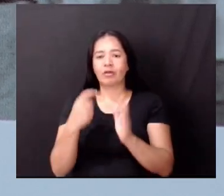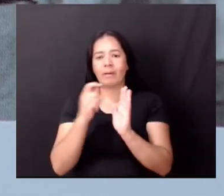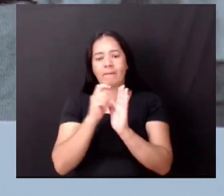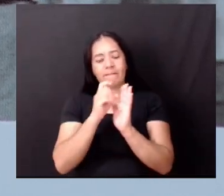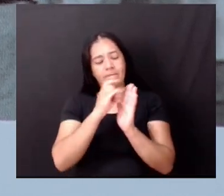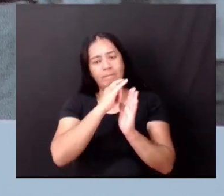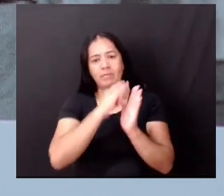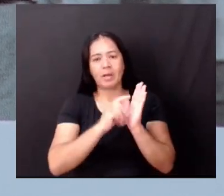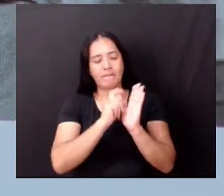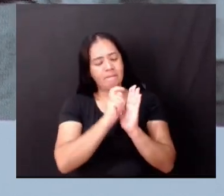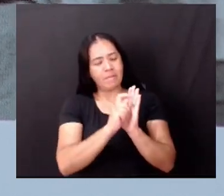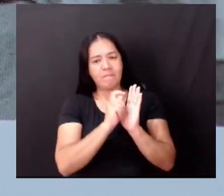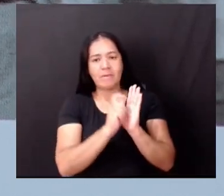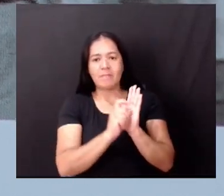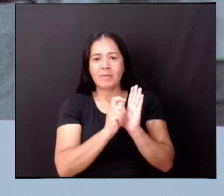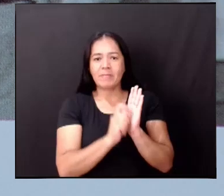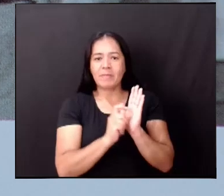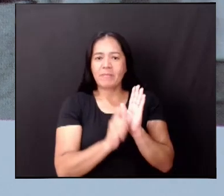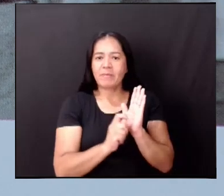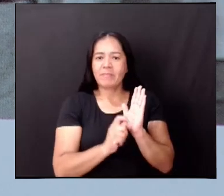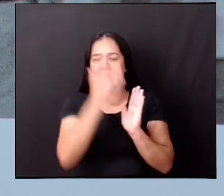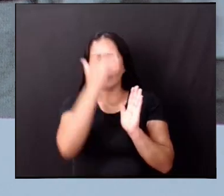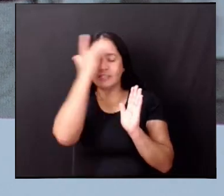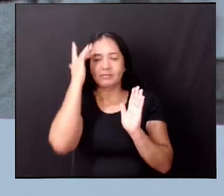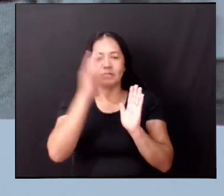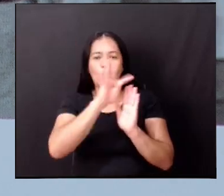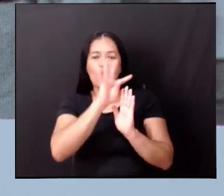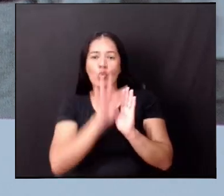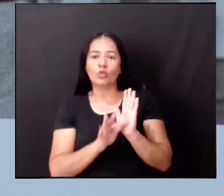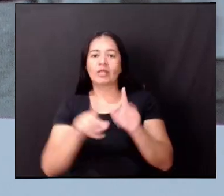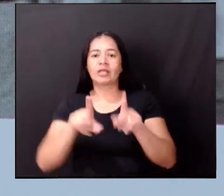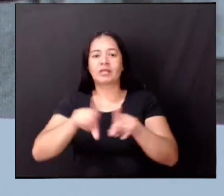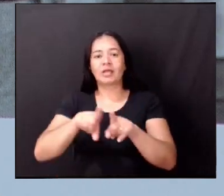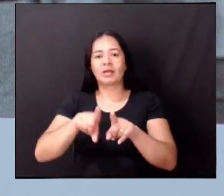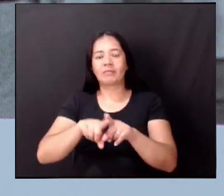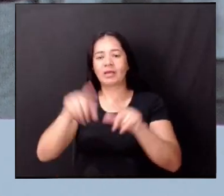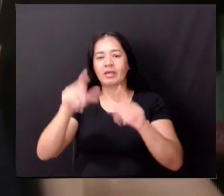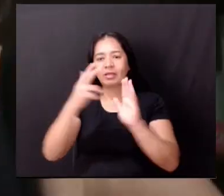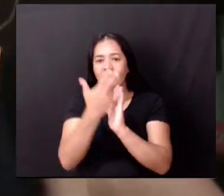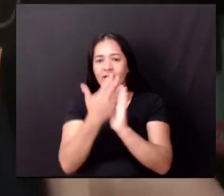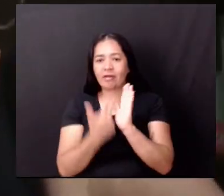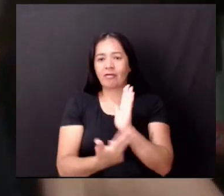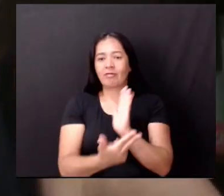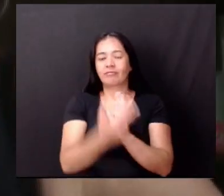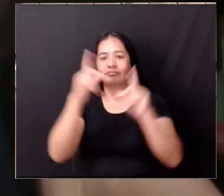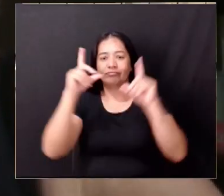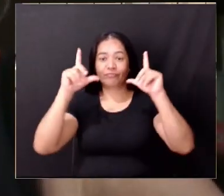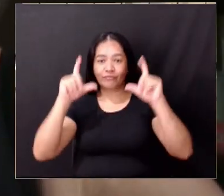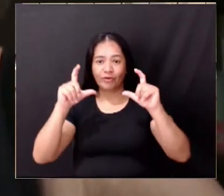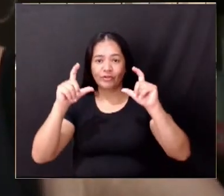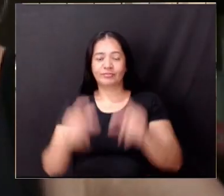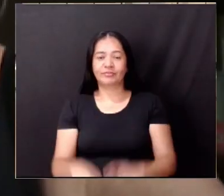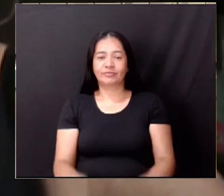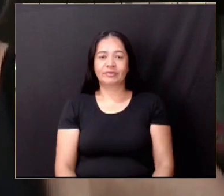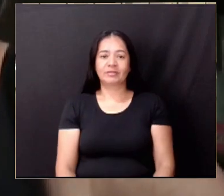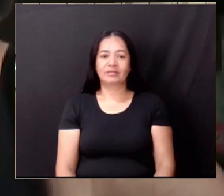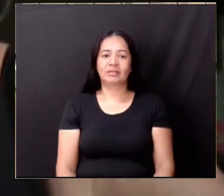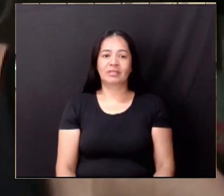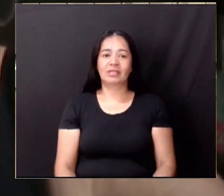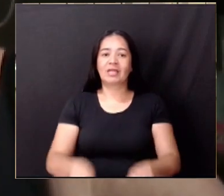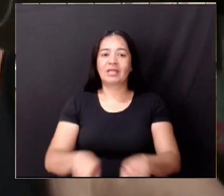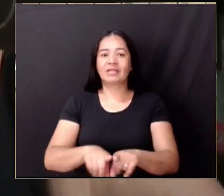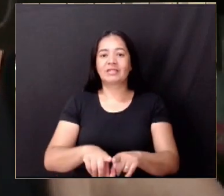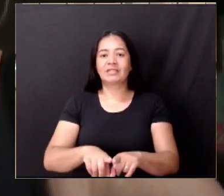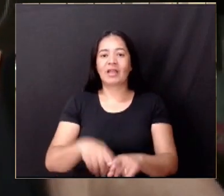gente documenta as pessoas que fazem essa cadeia com texto e com imagens também, né?